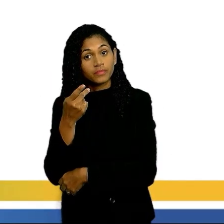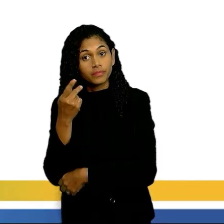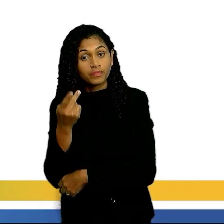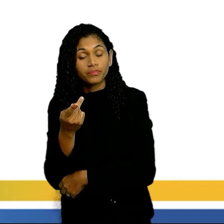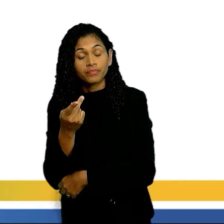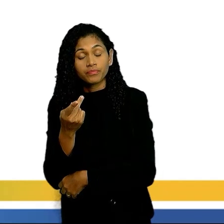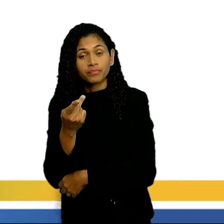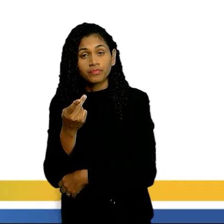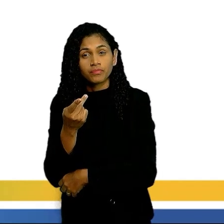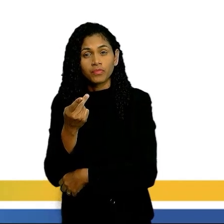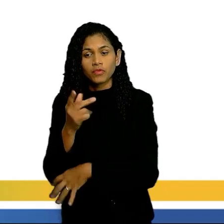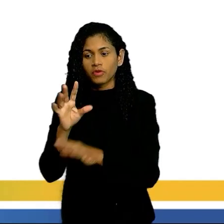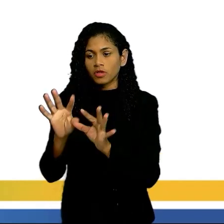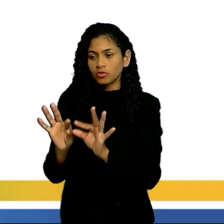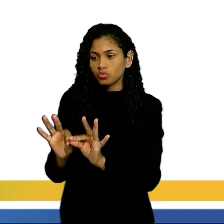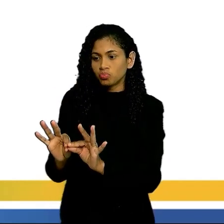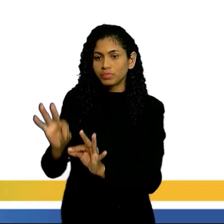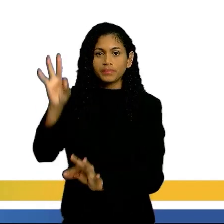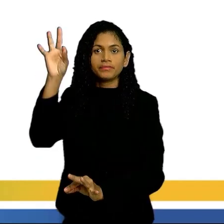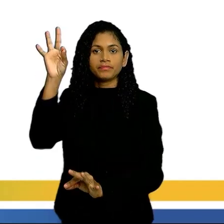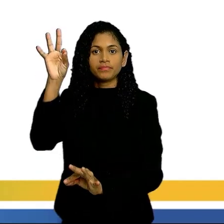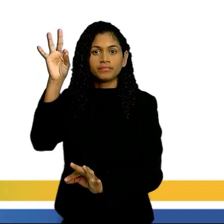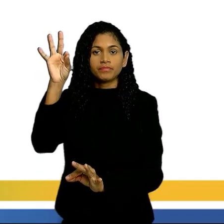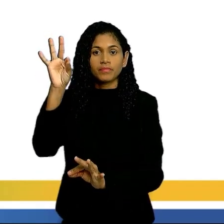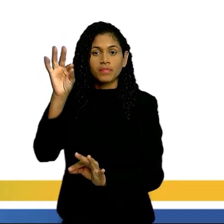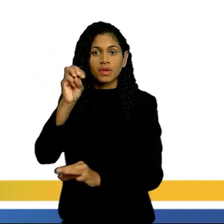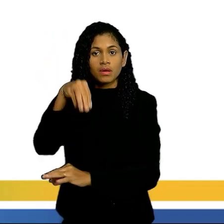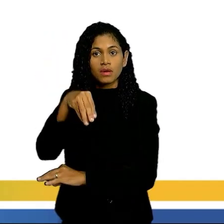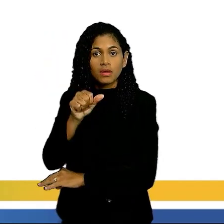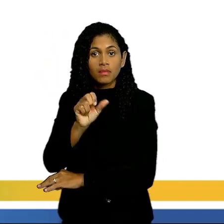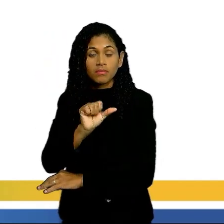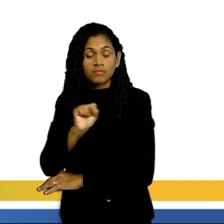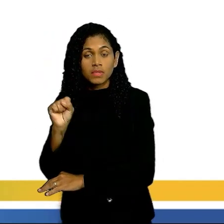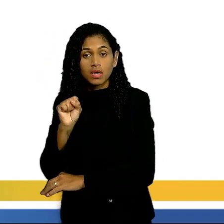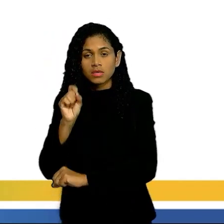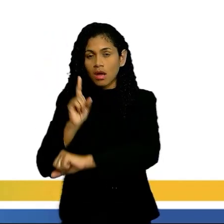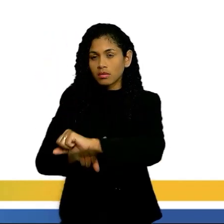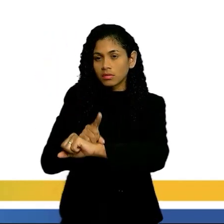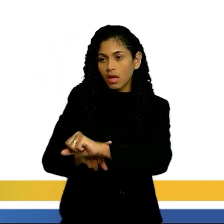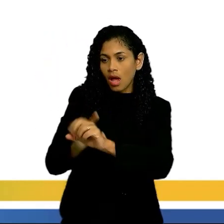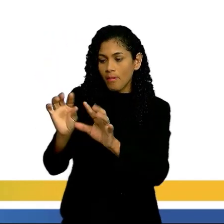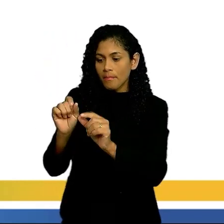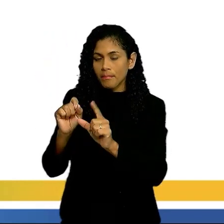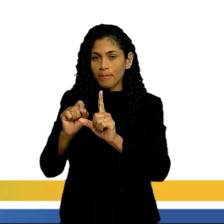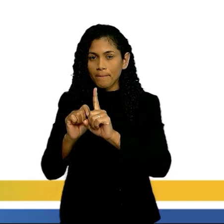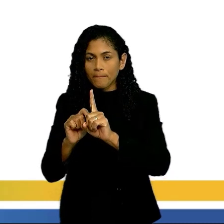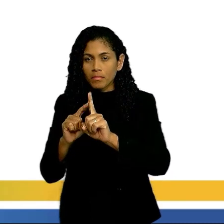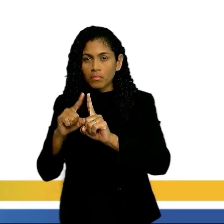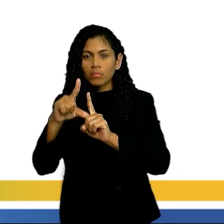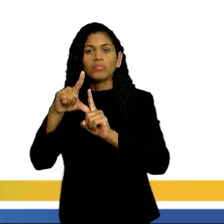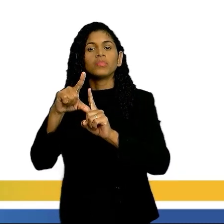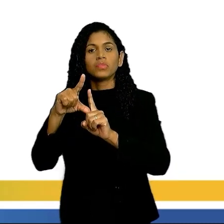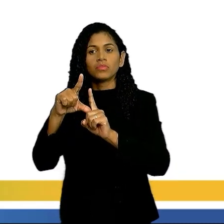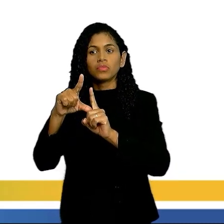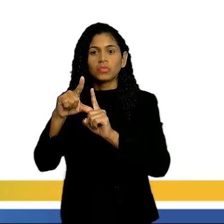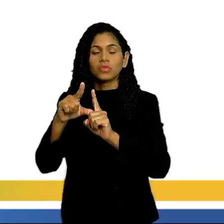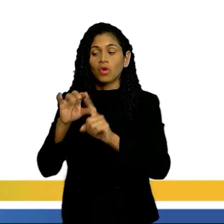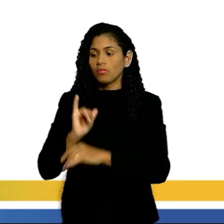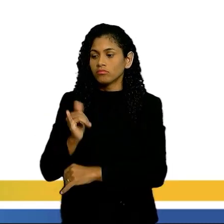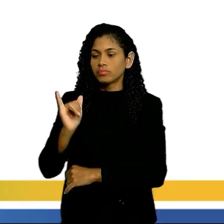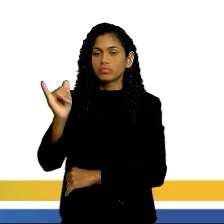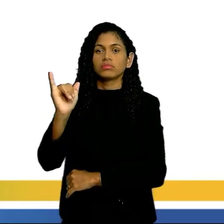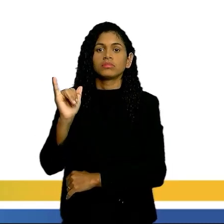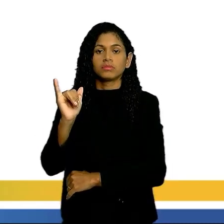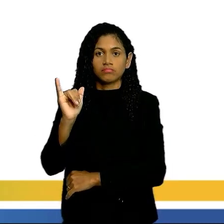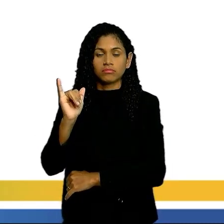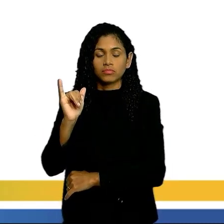grandezas, a gente vai falar de comprimento, massa, tempo, temperatura, corrente elétrica, quantidade de